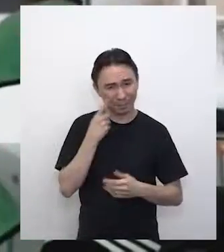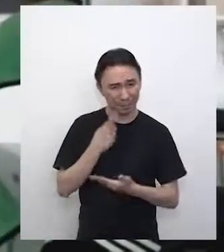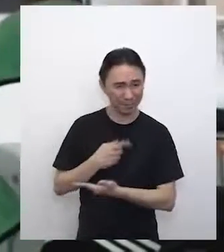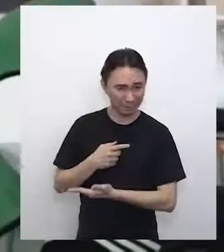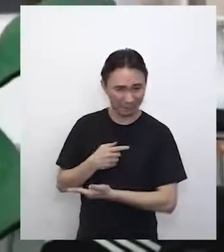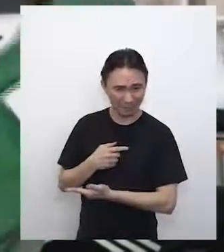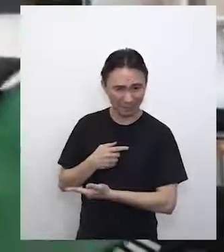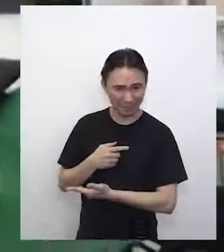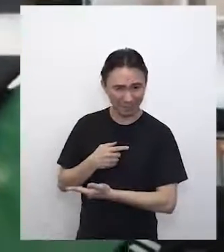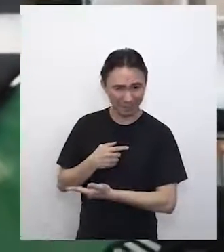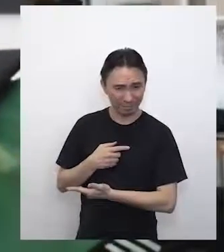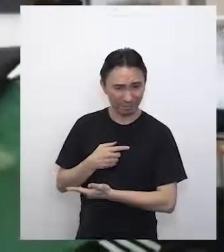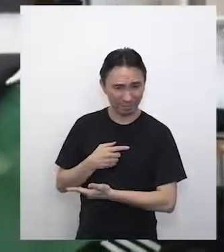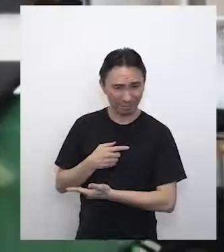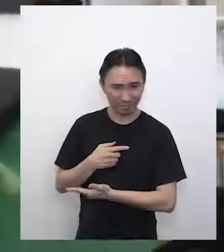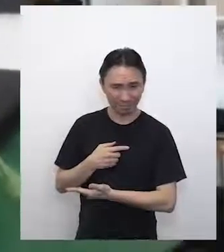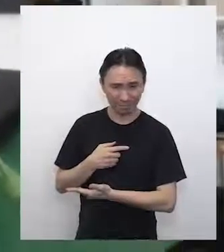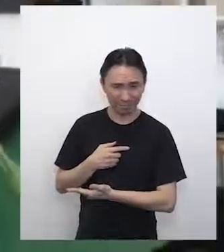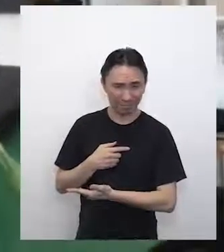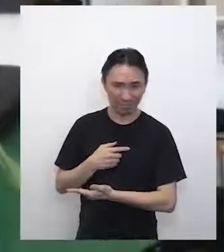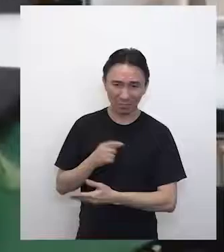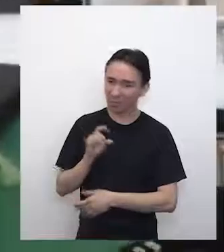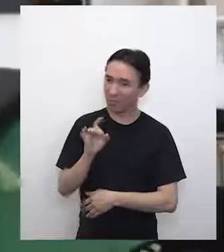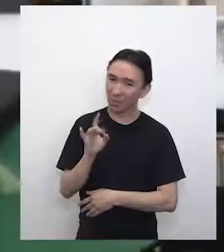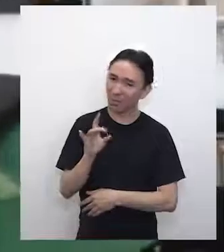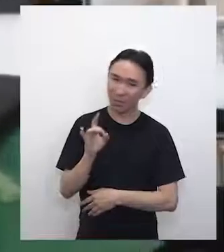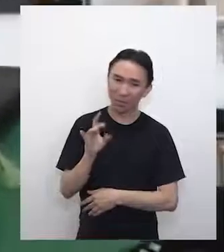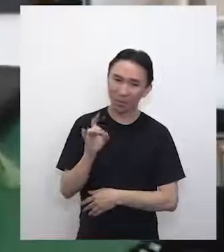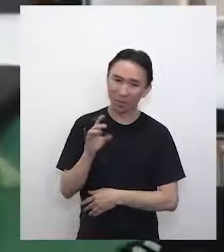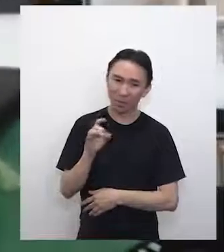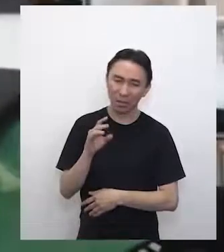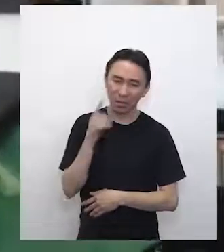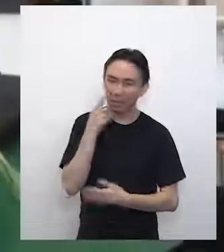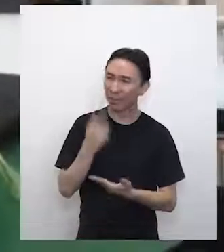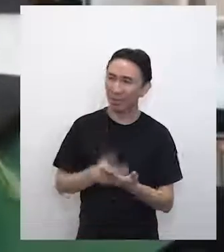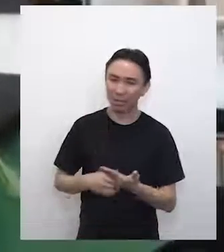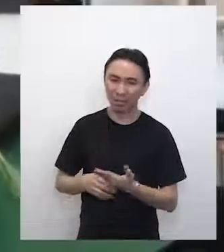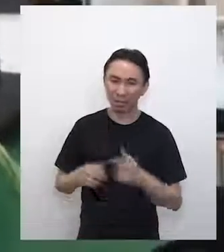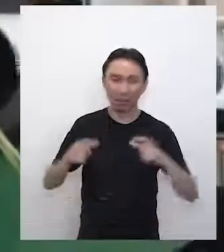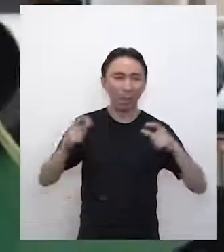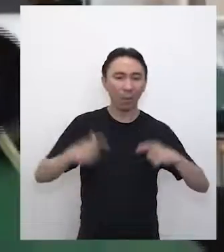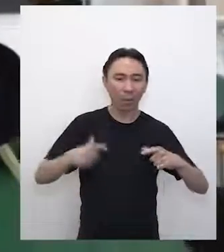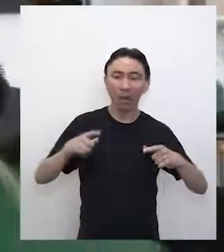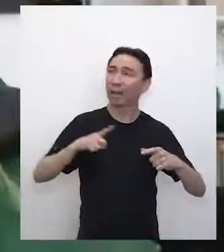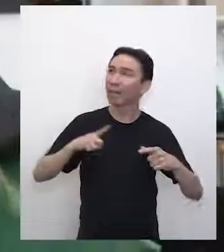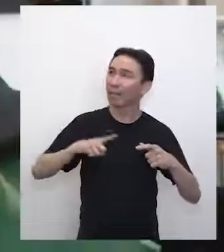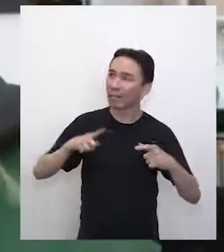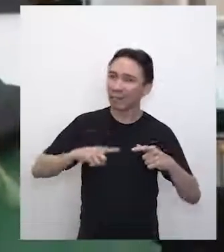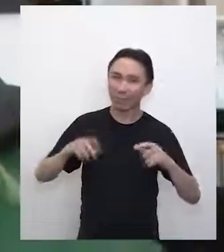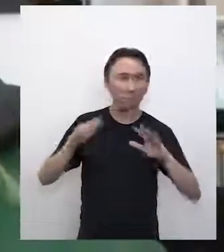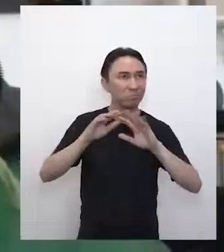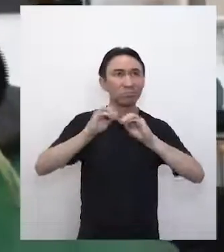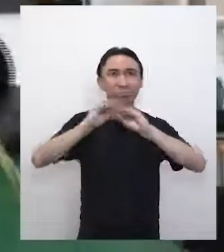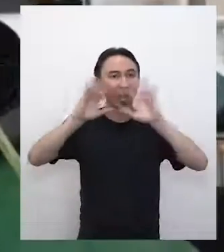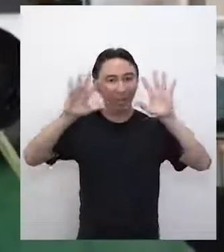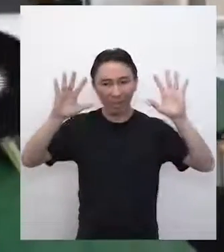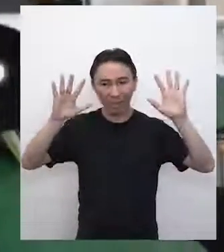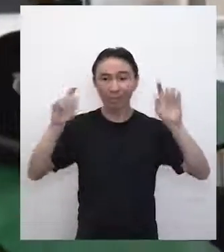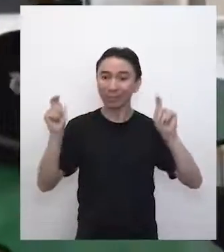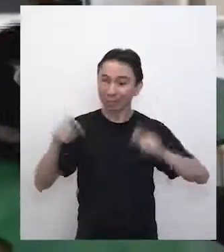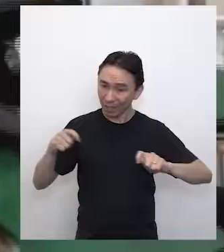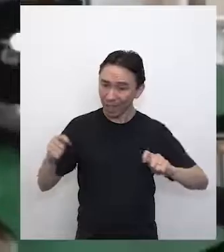como esse, só a luz que incide no local já é o suficiente para